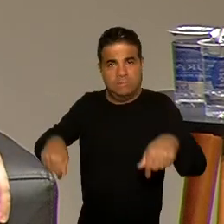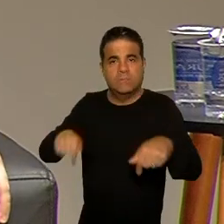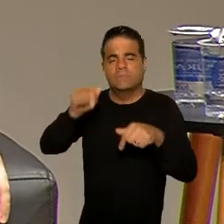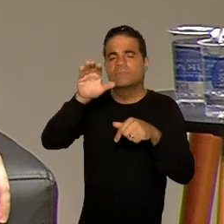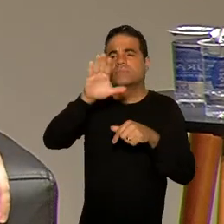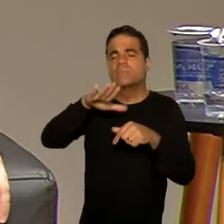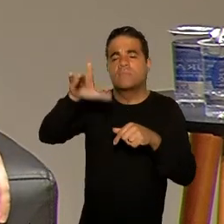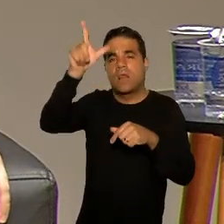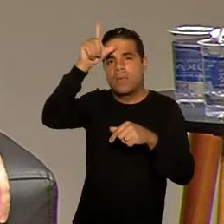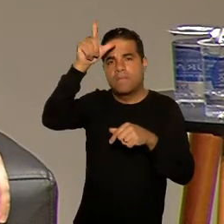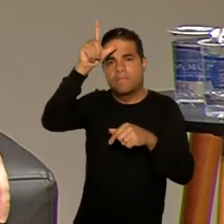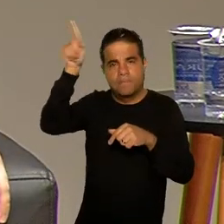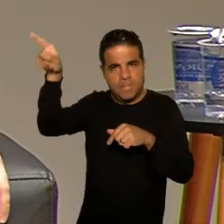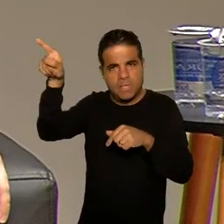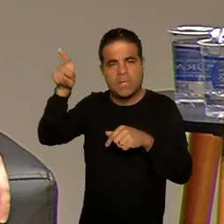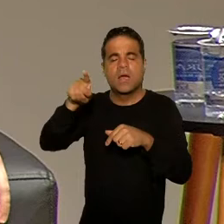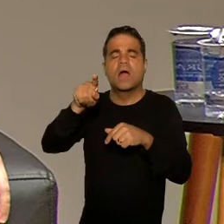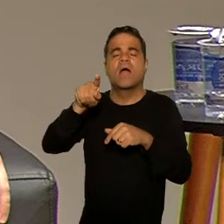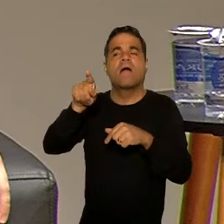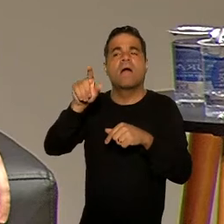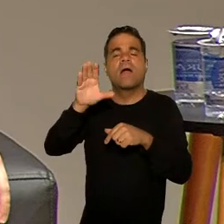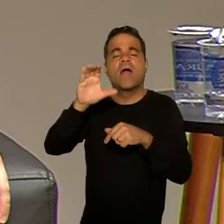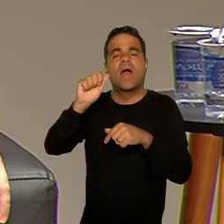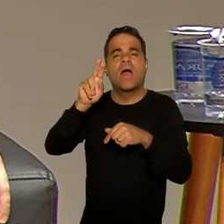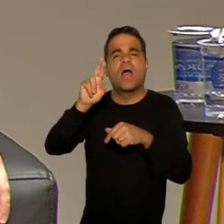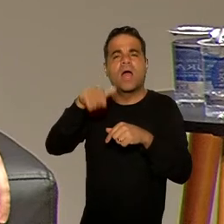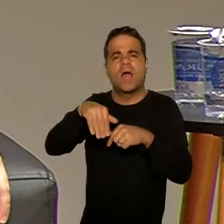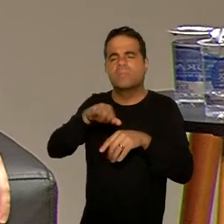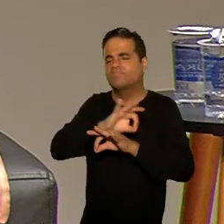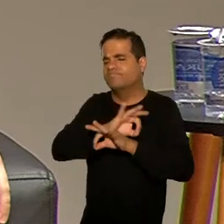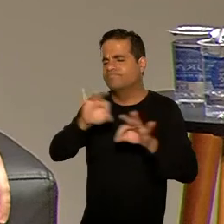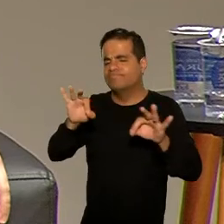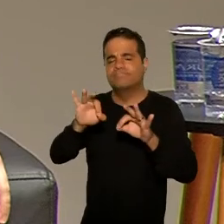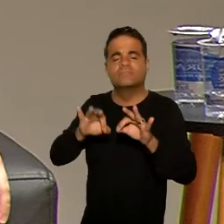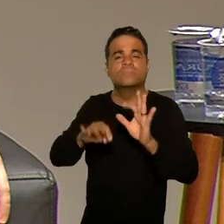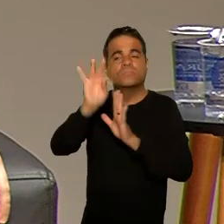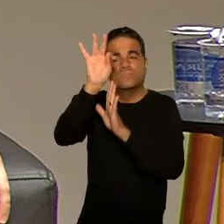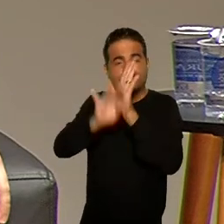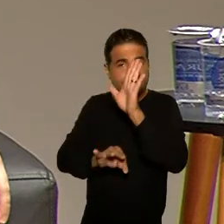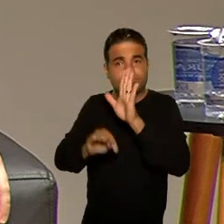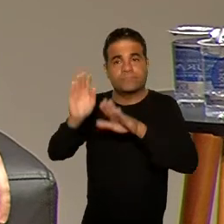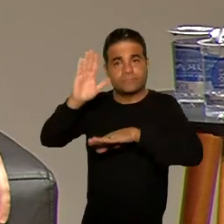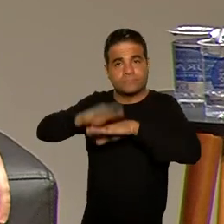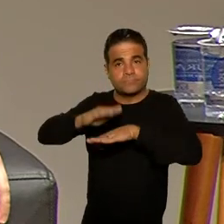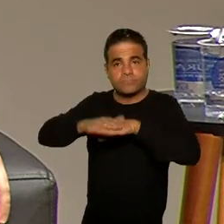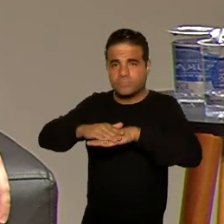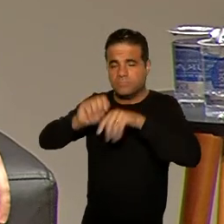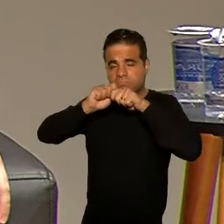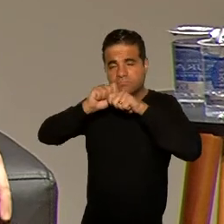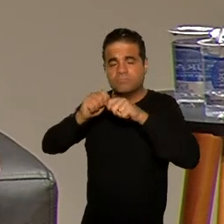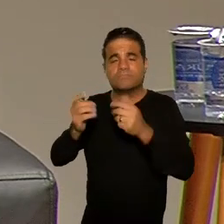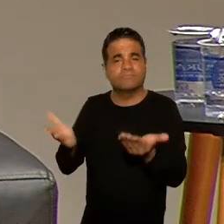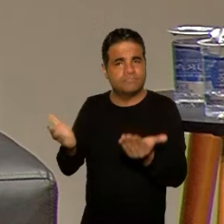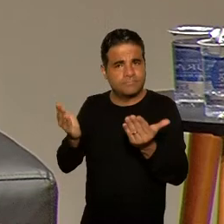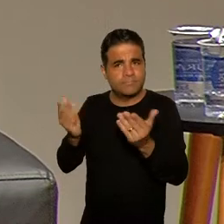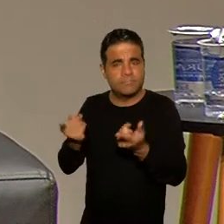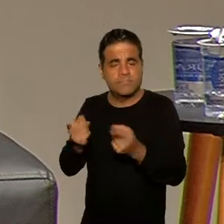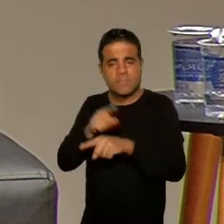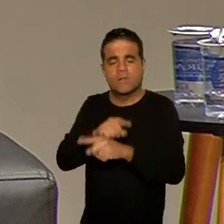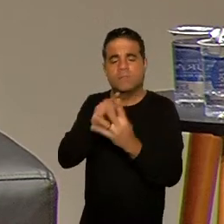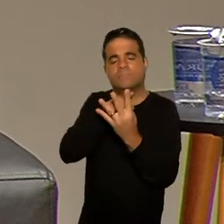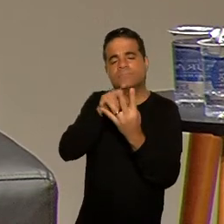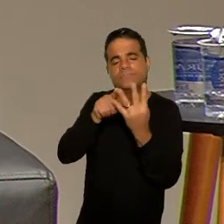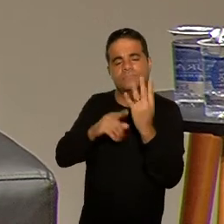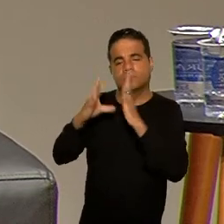Cássia na Alemanha a Carmen morre tem um texto em que ela faz uma distinção entre